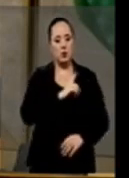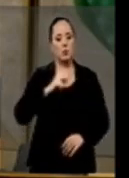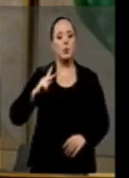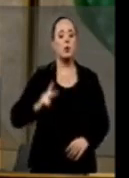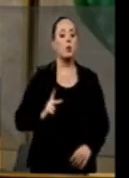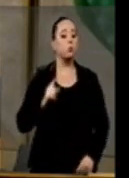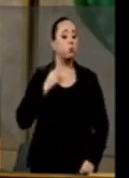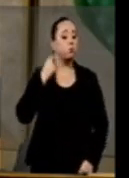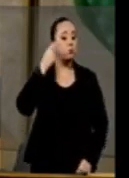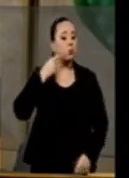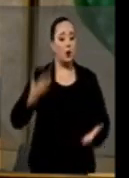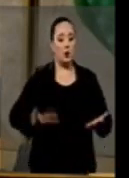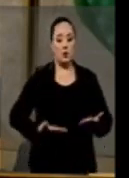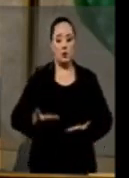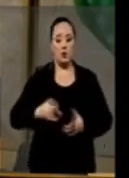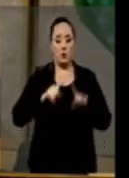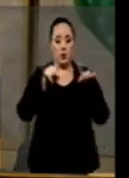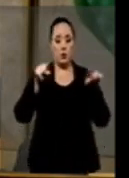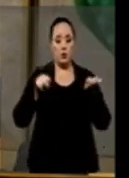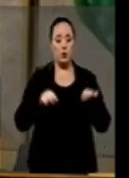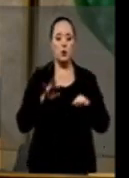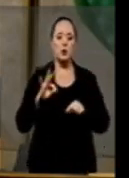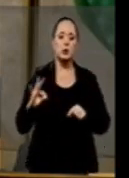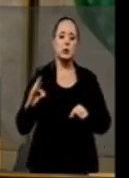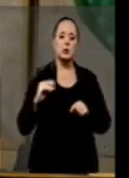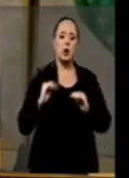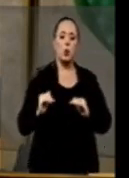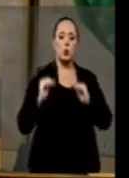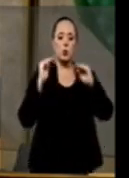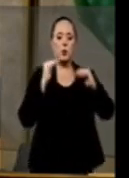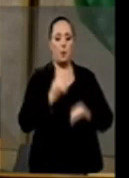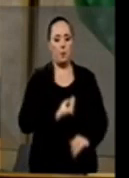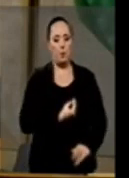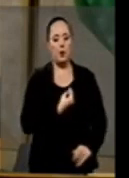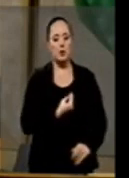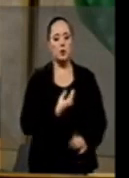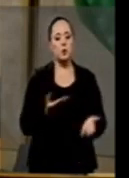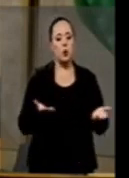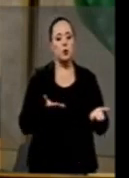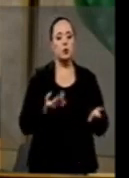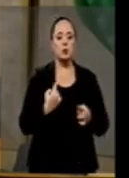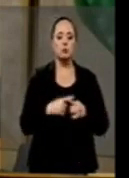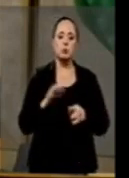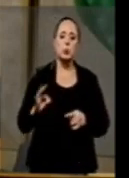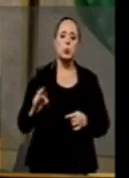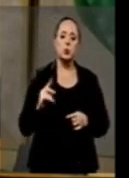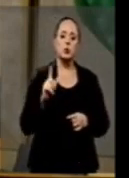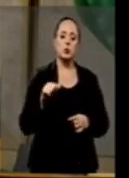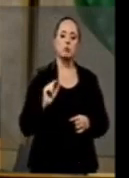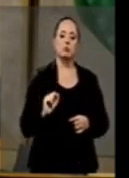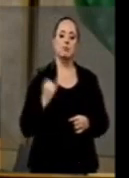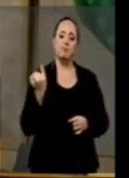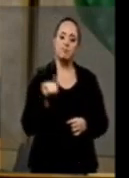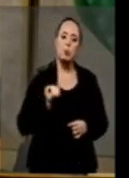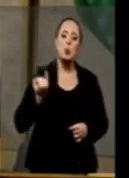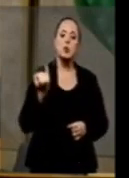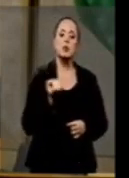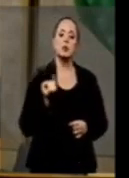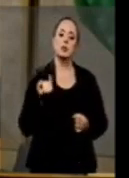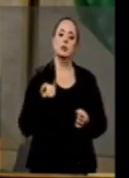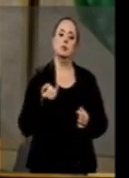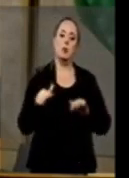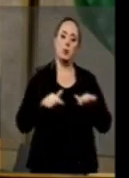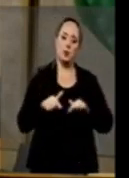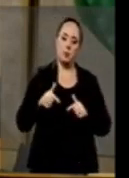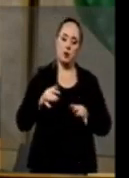advogados aos servidores e à todas as autoridades presentes que todos são indispensáveis à realização da